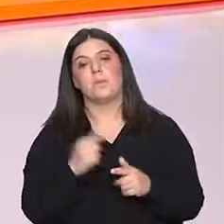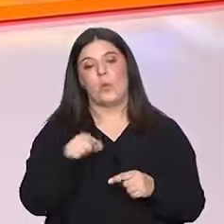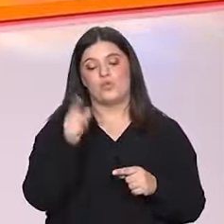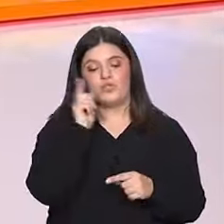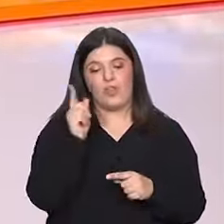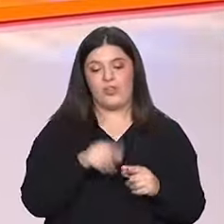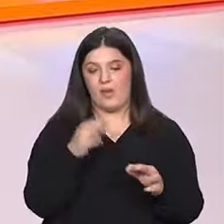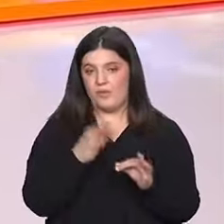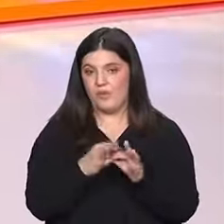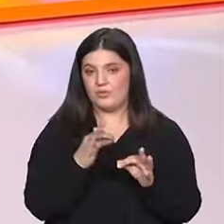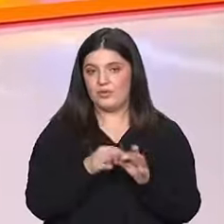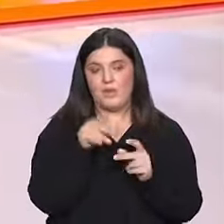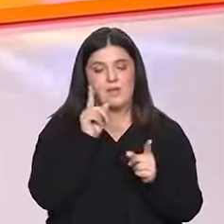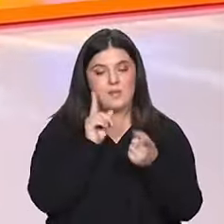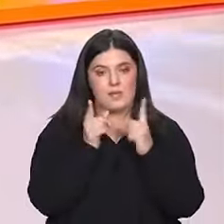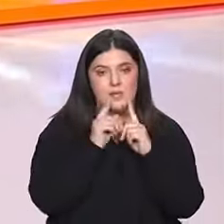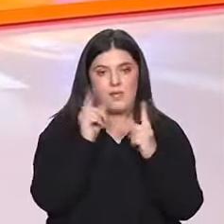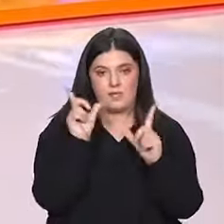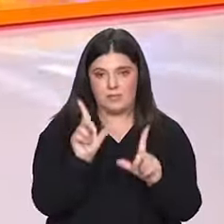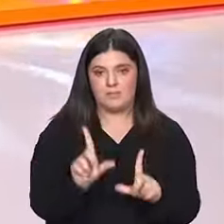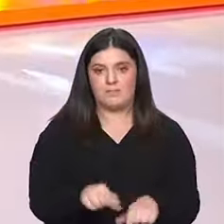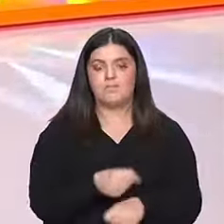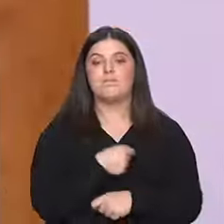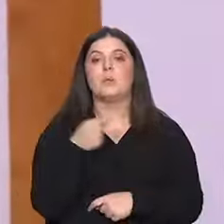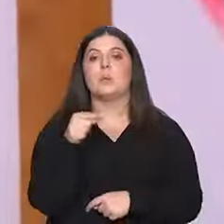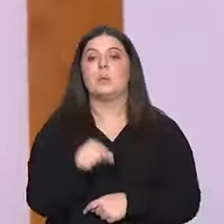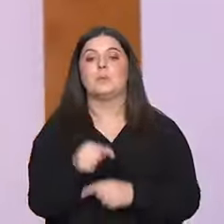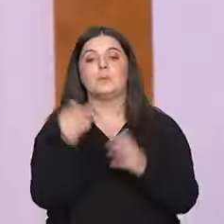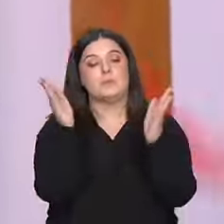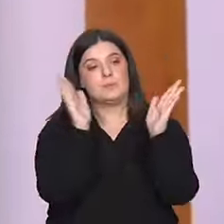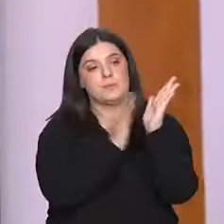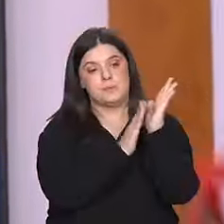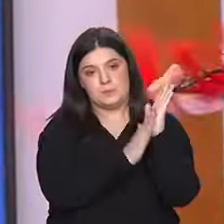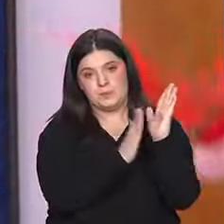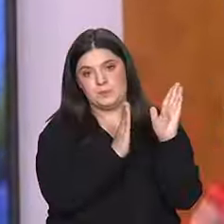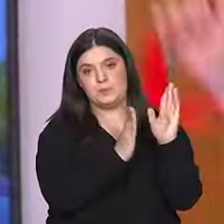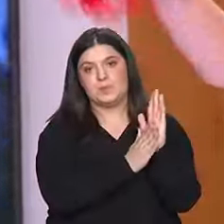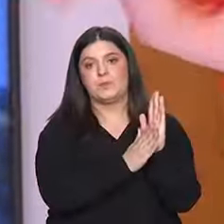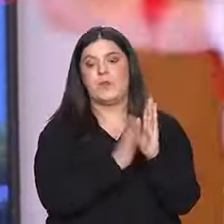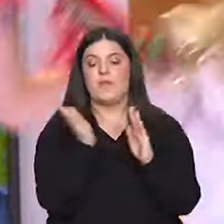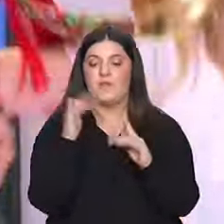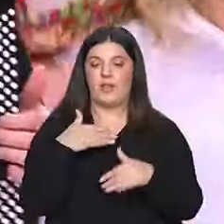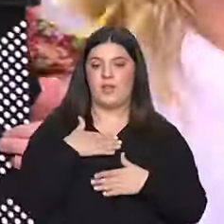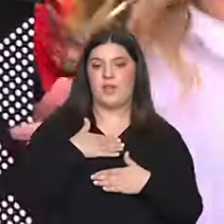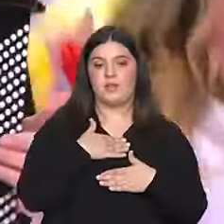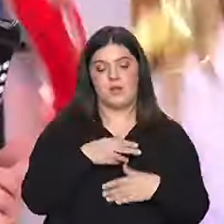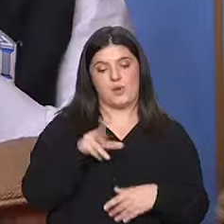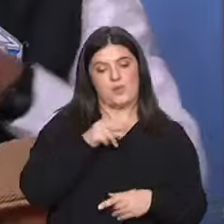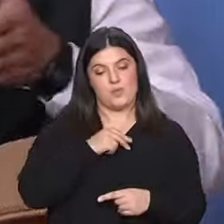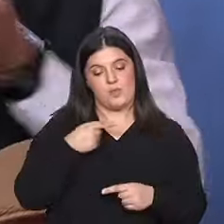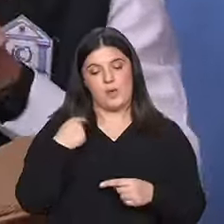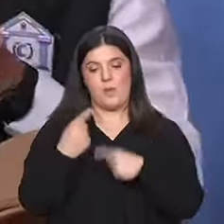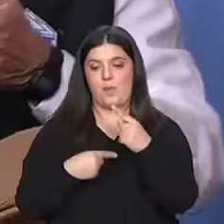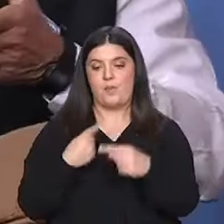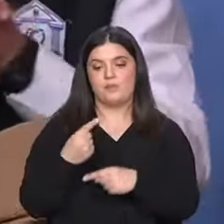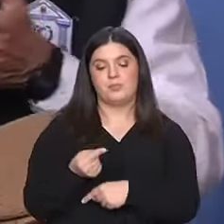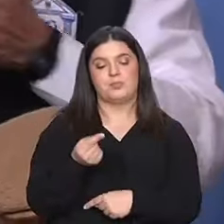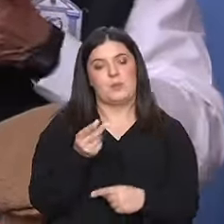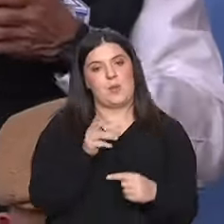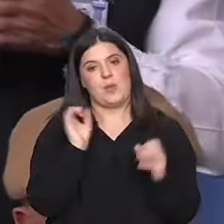de festa e animação. Bate na palma da mão, vem dançar comigo a modinha do